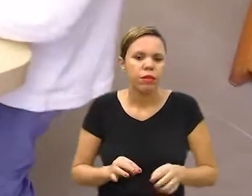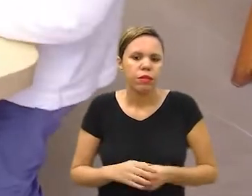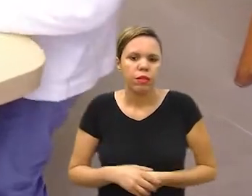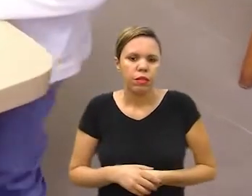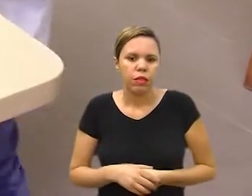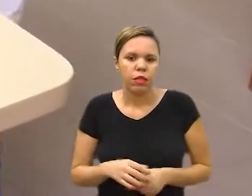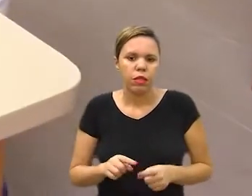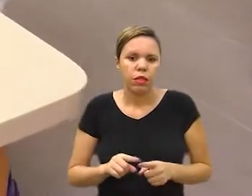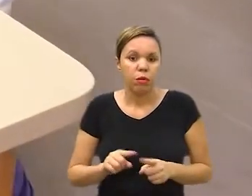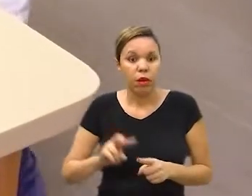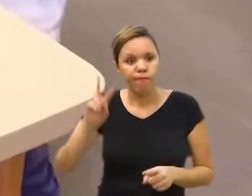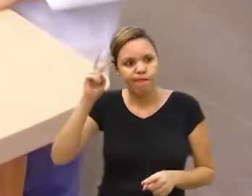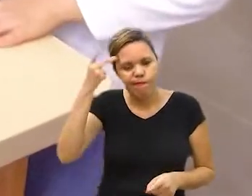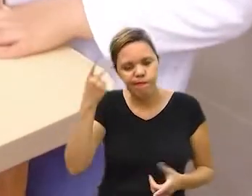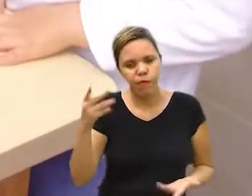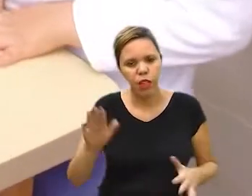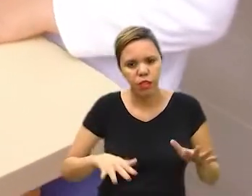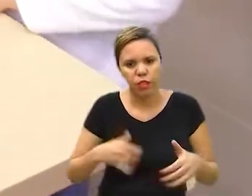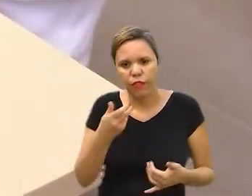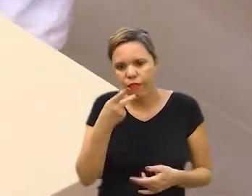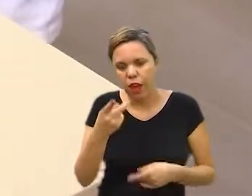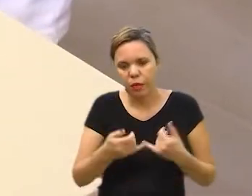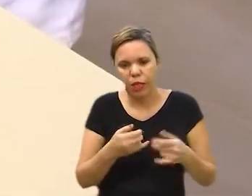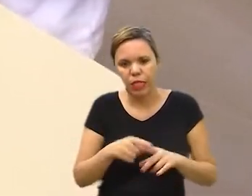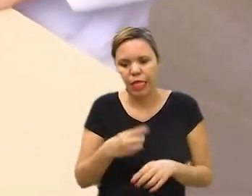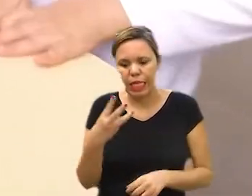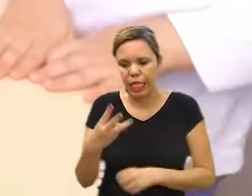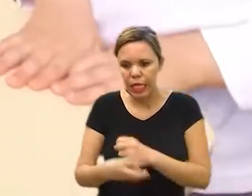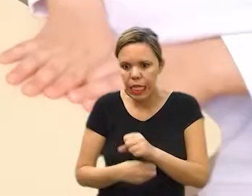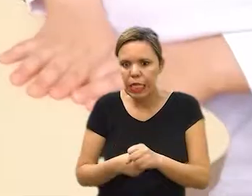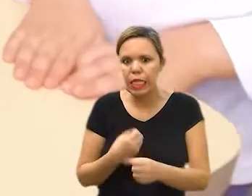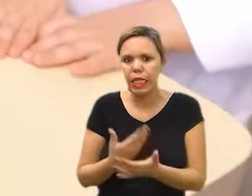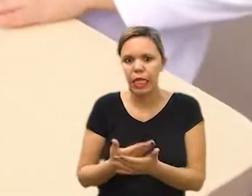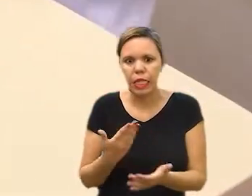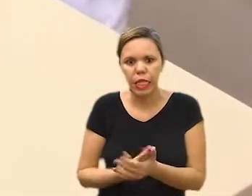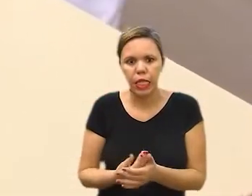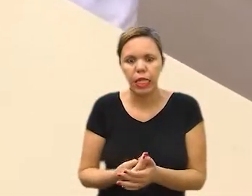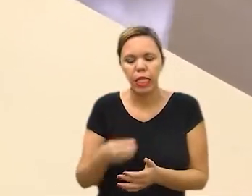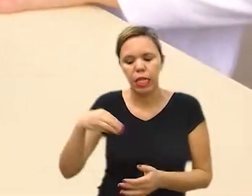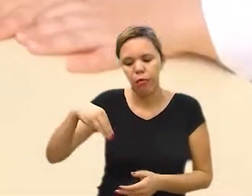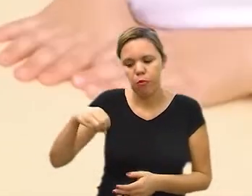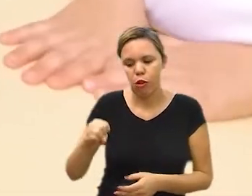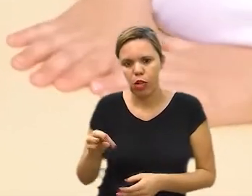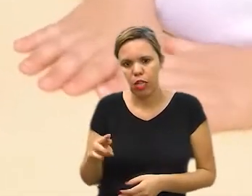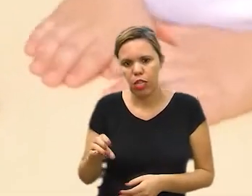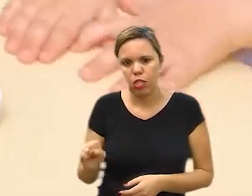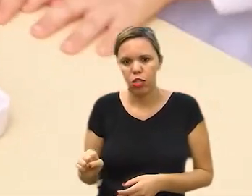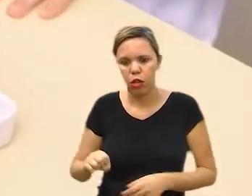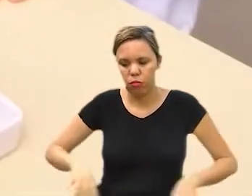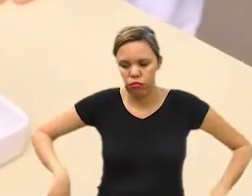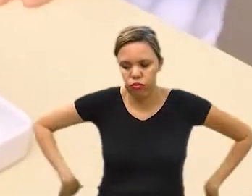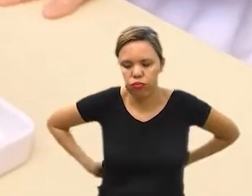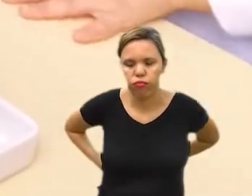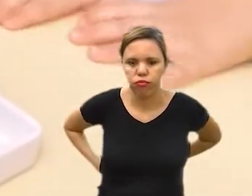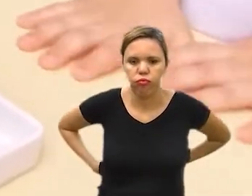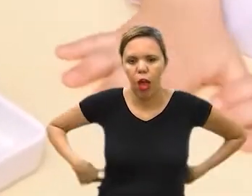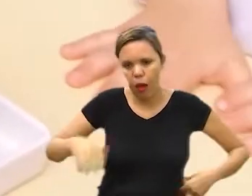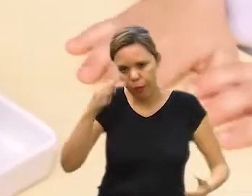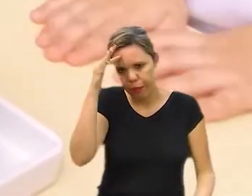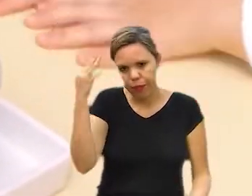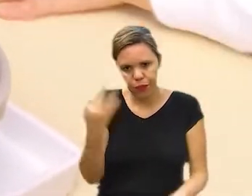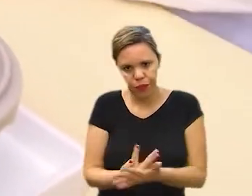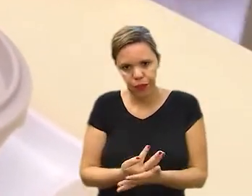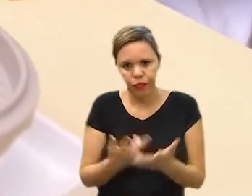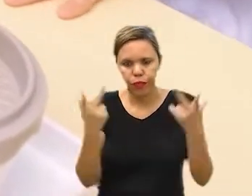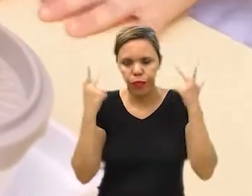ele desconstrói tudo. Eu brinco que a gente fica 3 anos estudando Montessori para aprender a pôr a mão para trás e realmente confiar